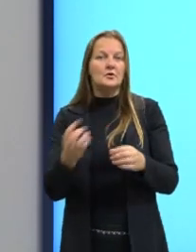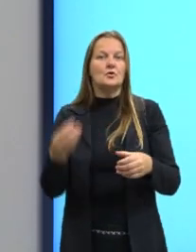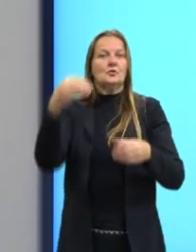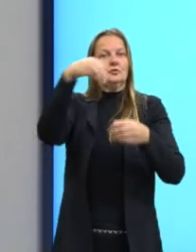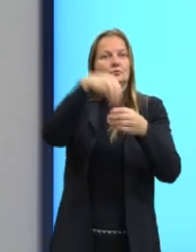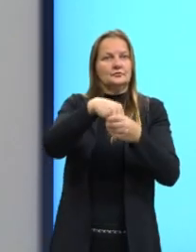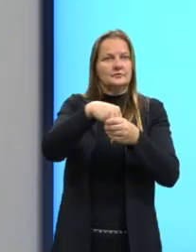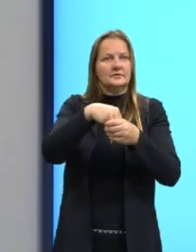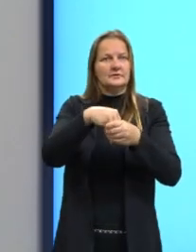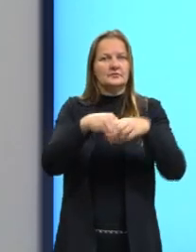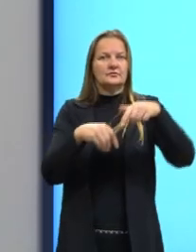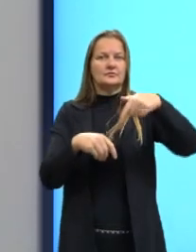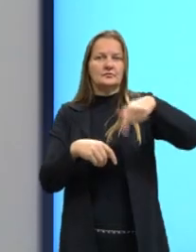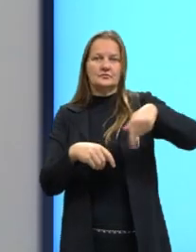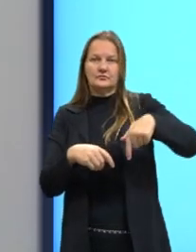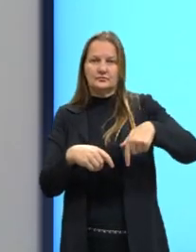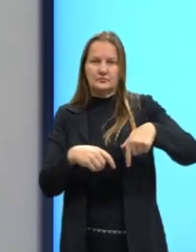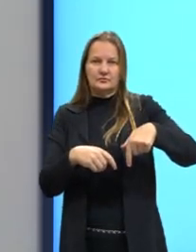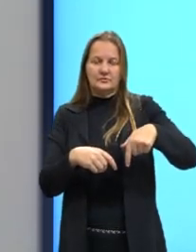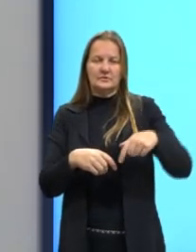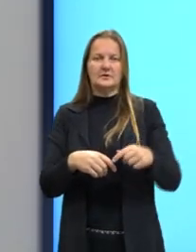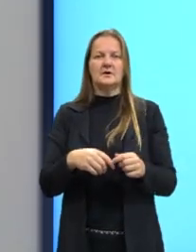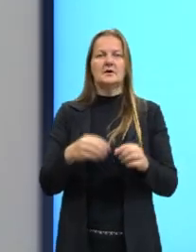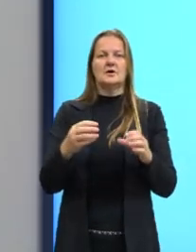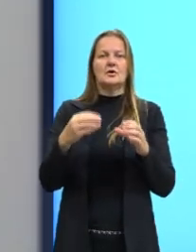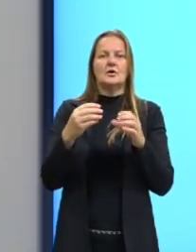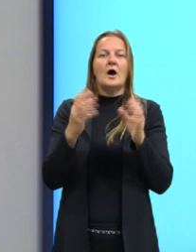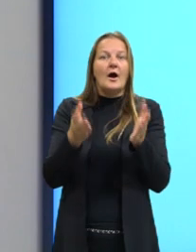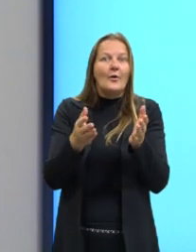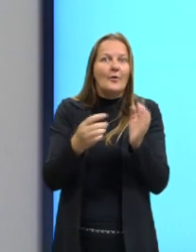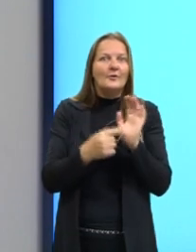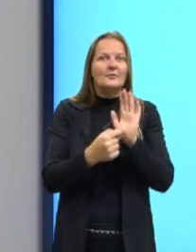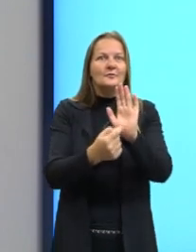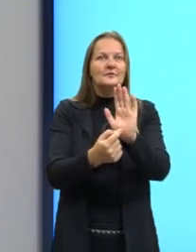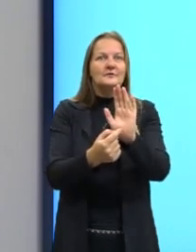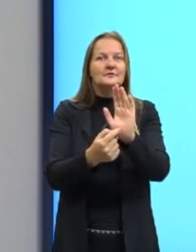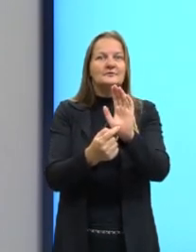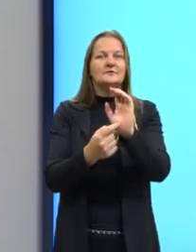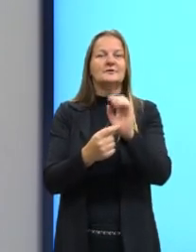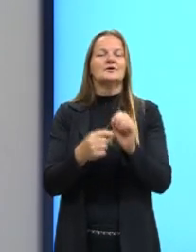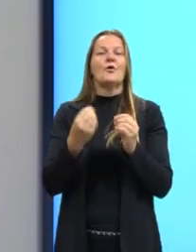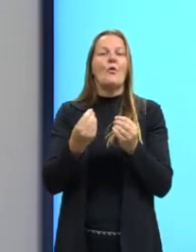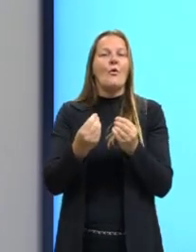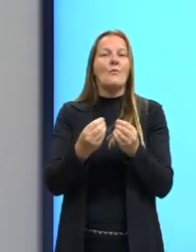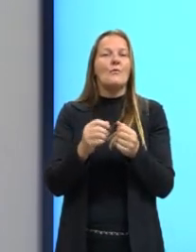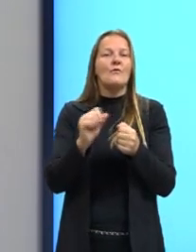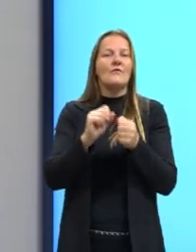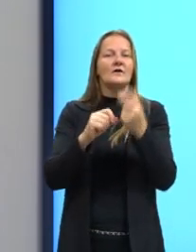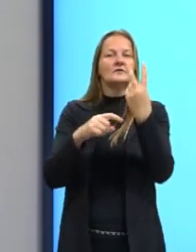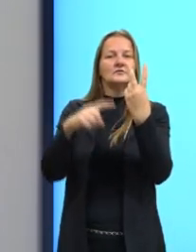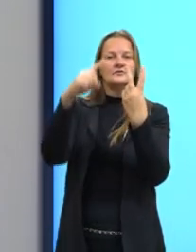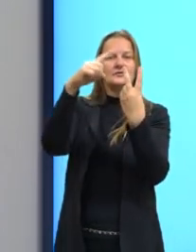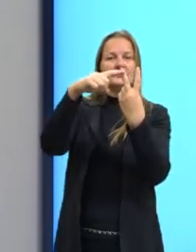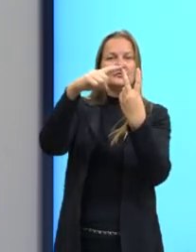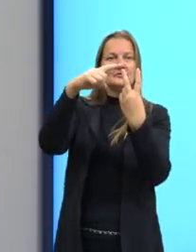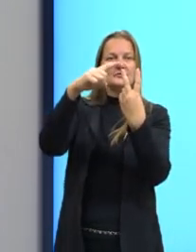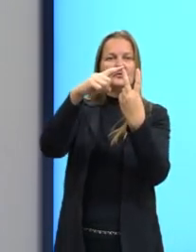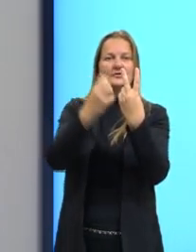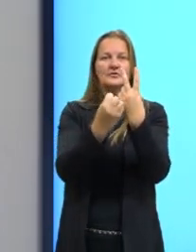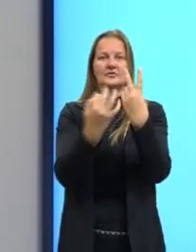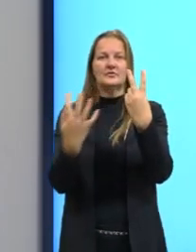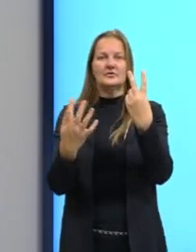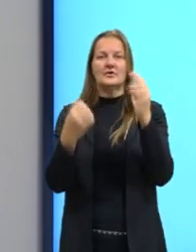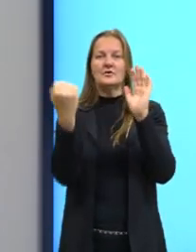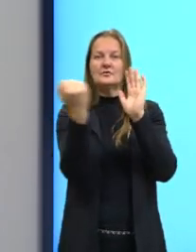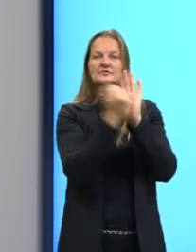subconjuntos então dos Racionais e agora nós vamos nós vamos ver então os irracionais que tem um símbolo e